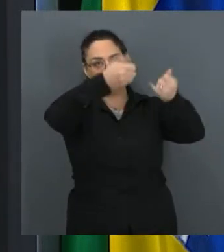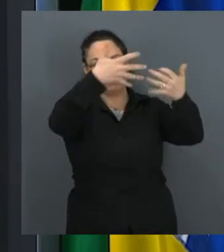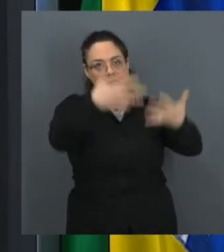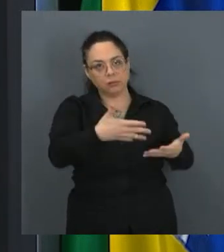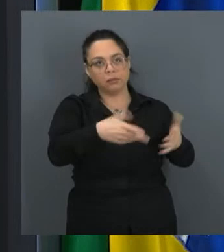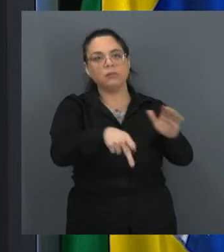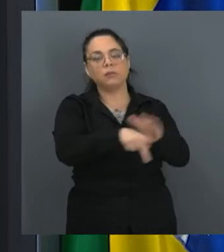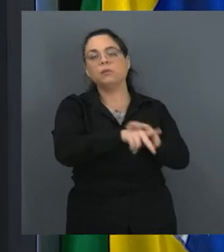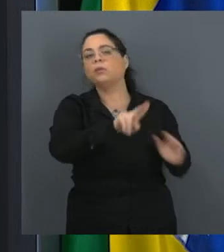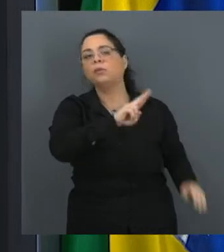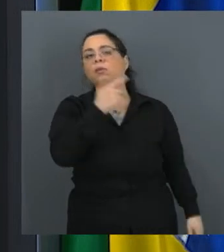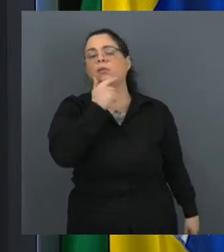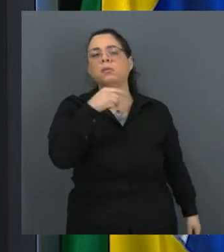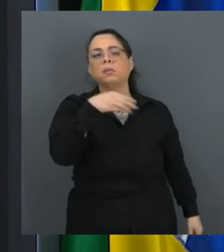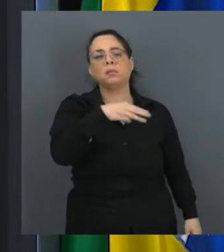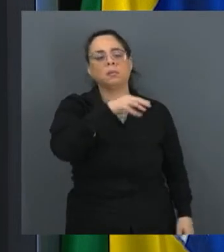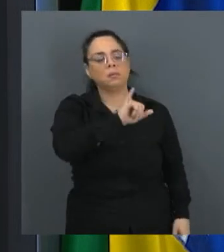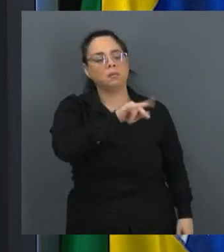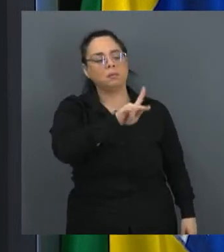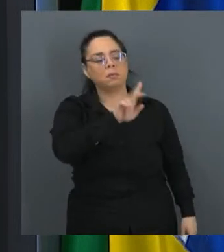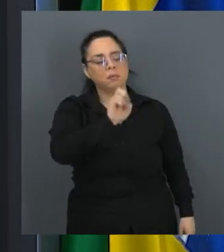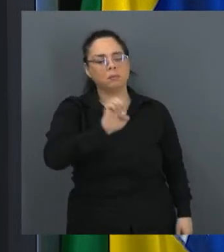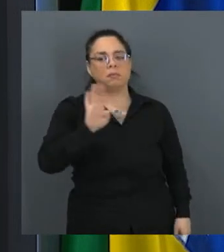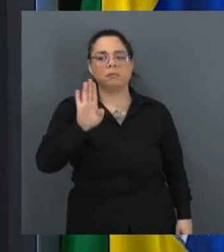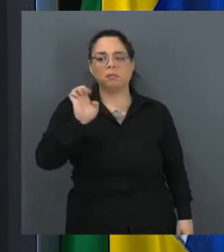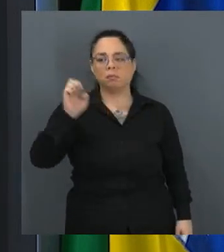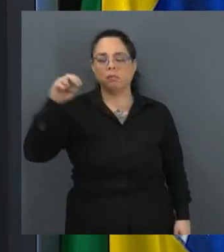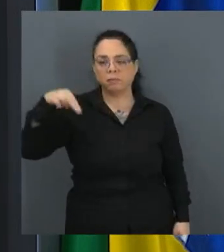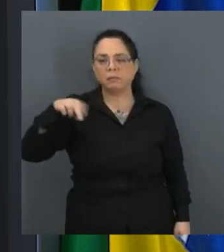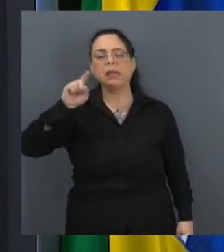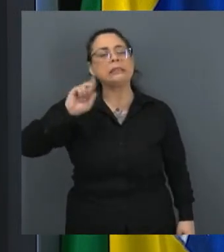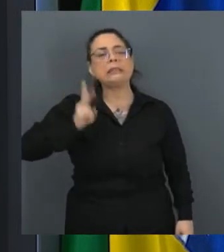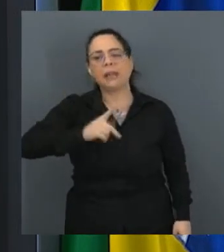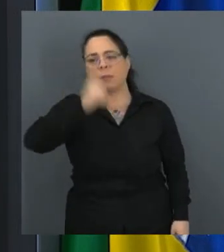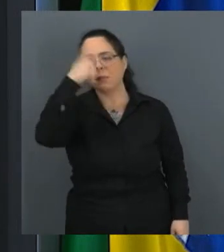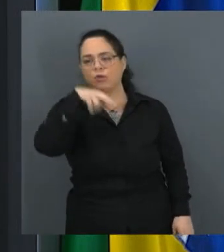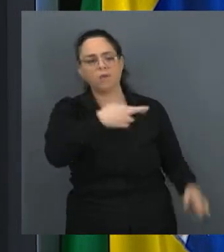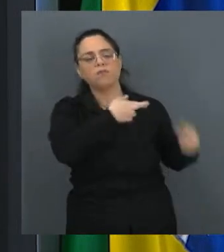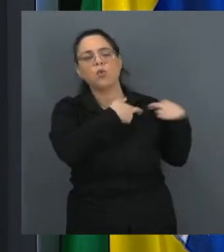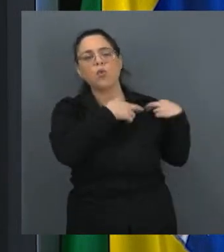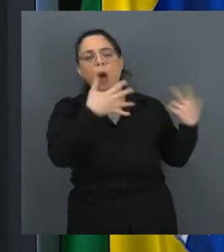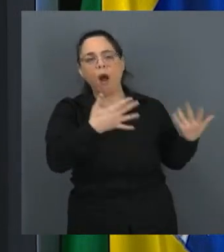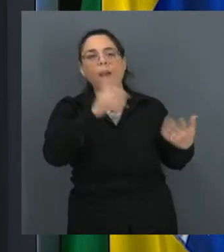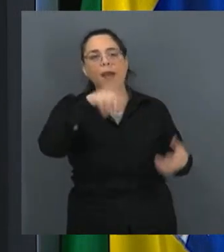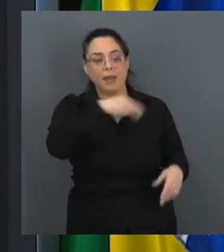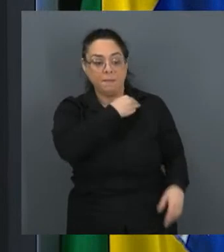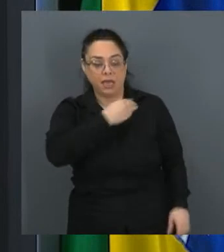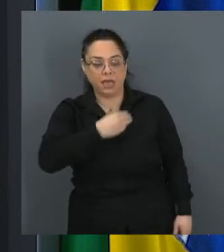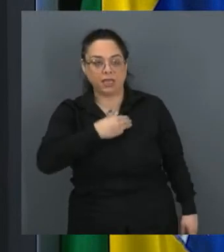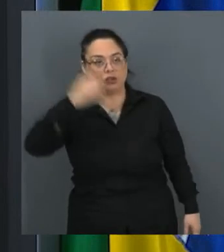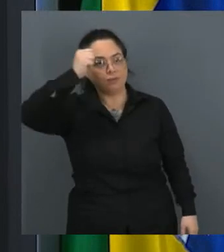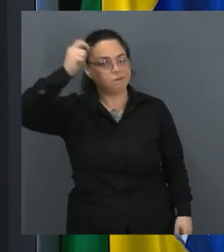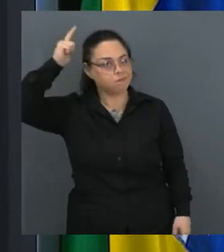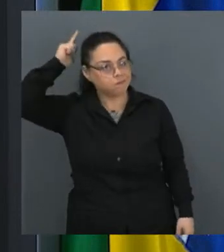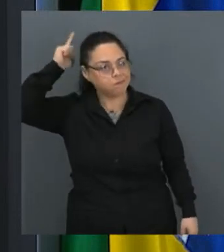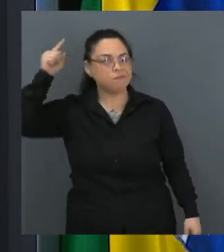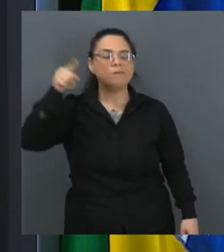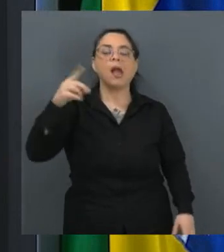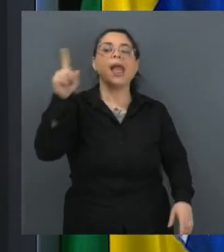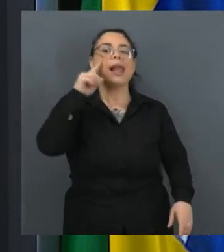pelo Mike Benz, sempre foi o ministro Alexandre de Moraes, com o foco prioritário no combate à